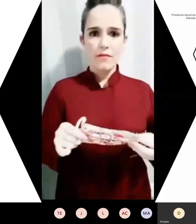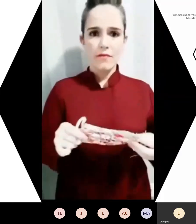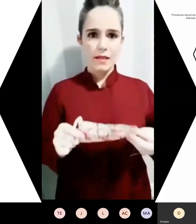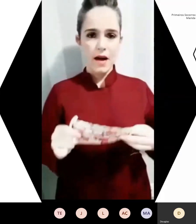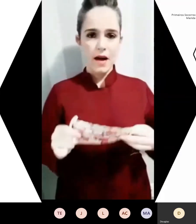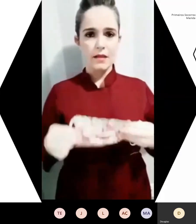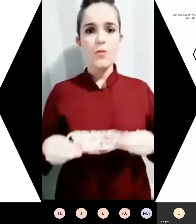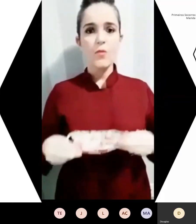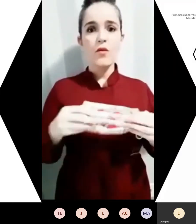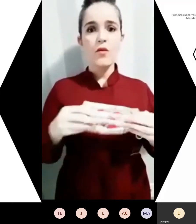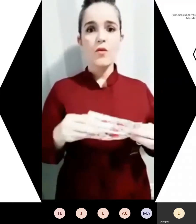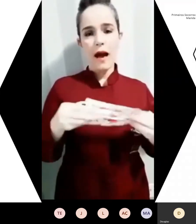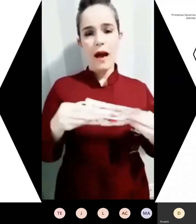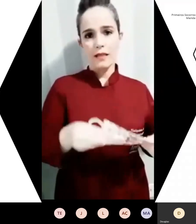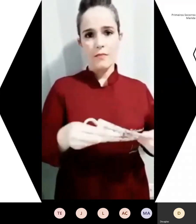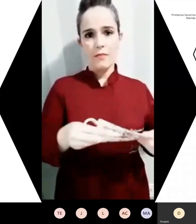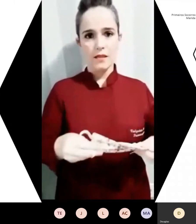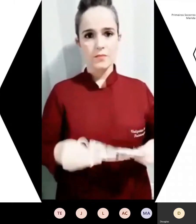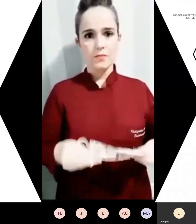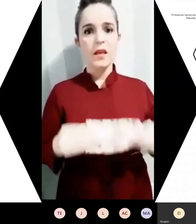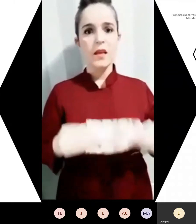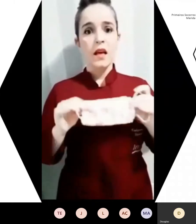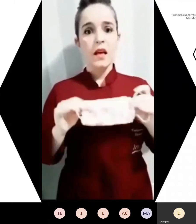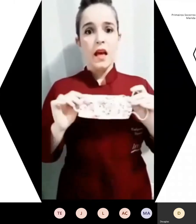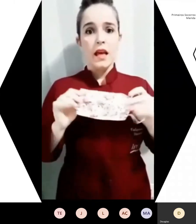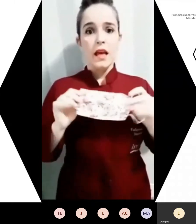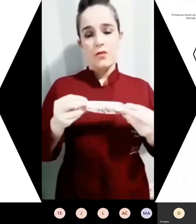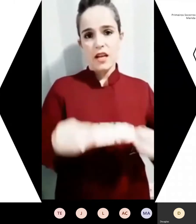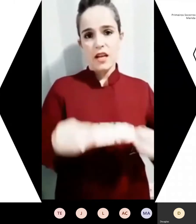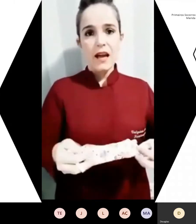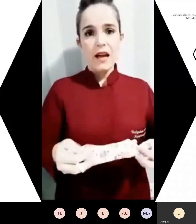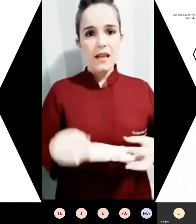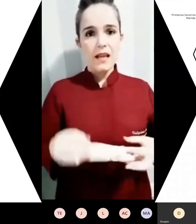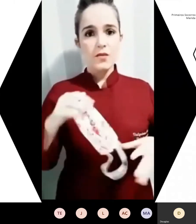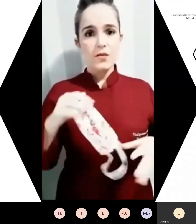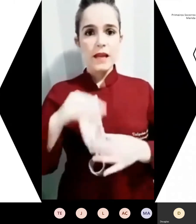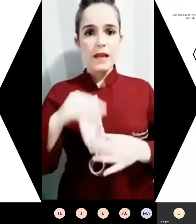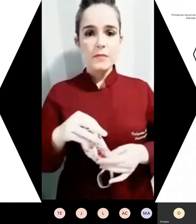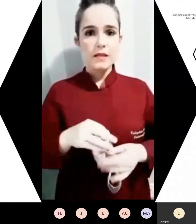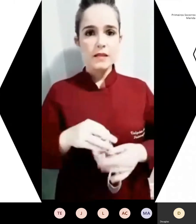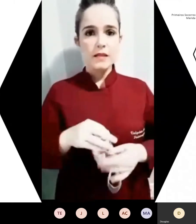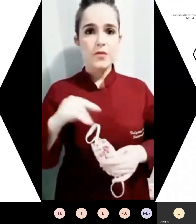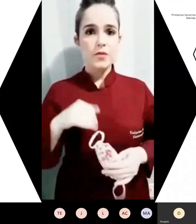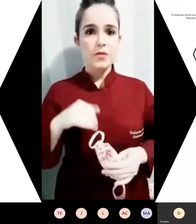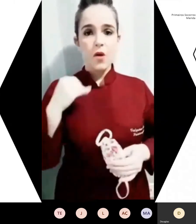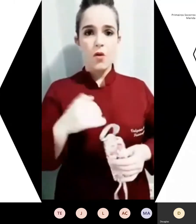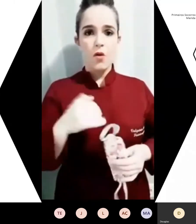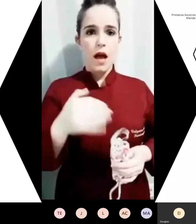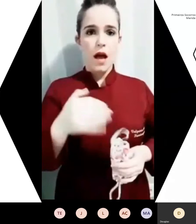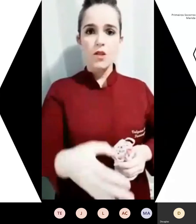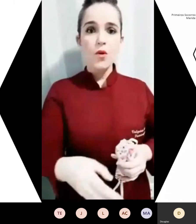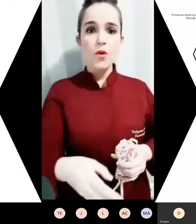que eu vou lavar essa máscara? Como que eu vou limpar essa máscara? Eu vou chegar a casa, eu vou pegar essa máscara, eu